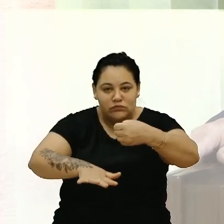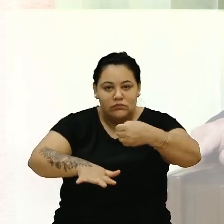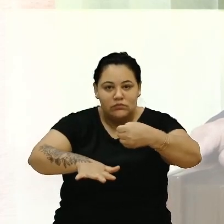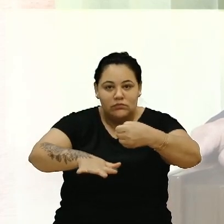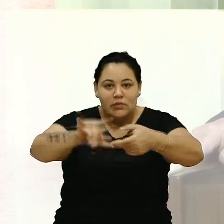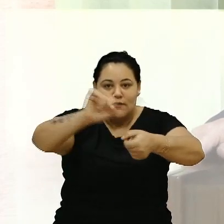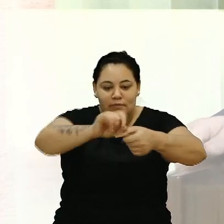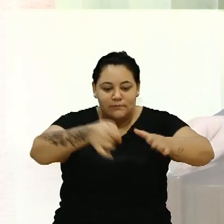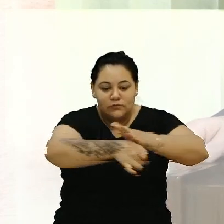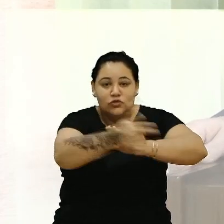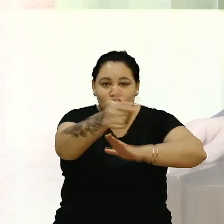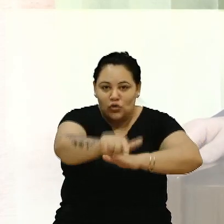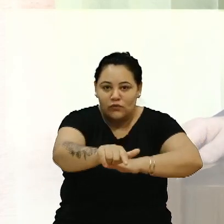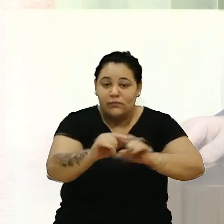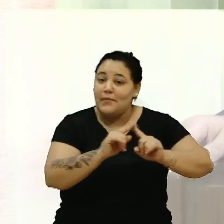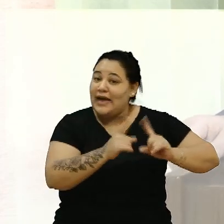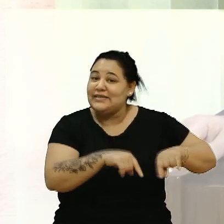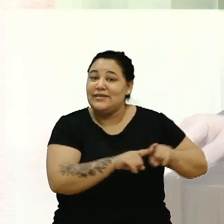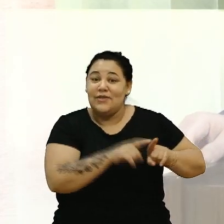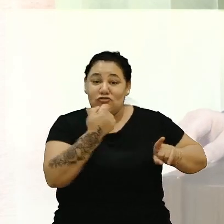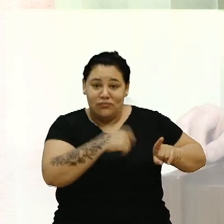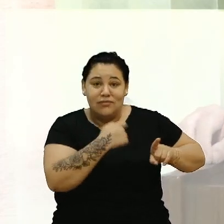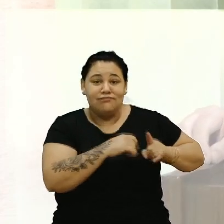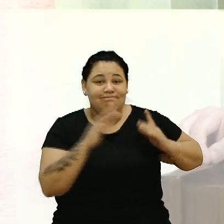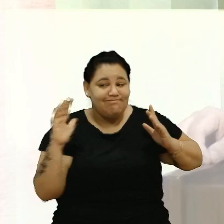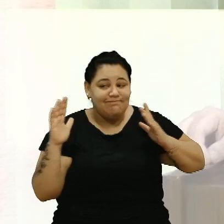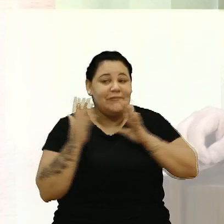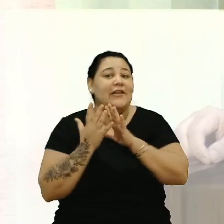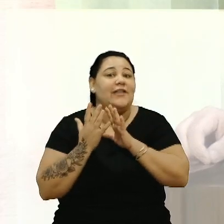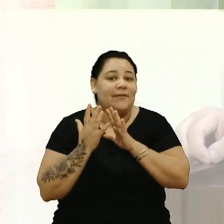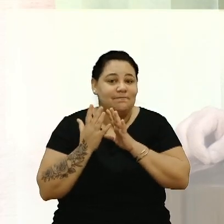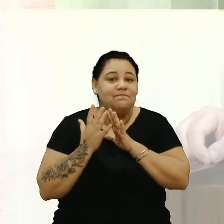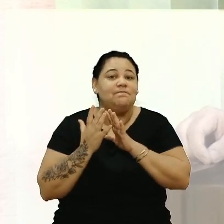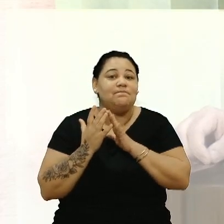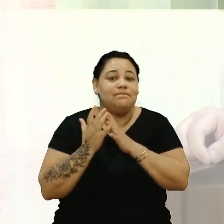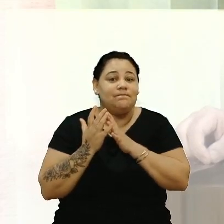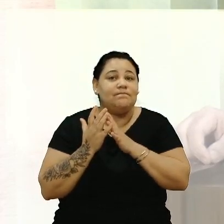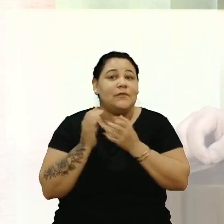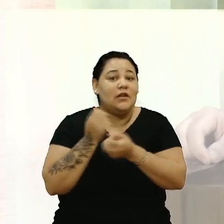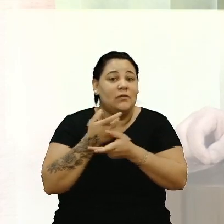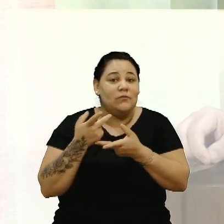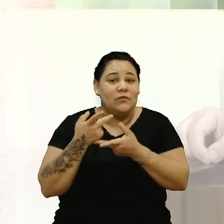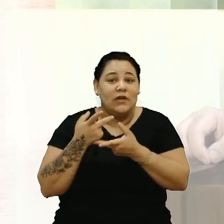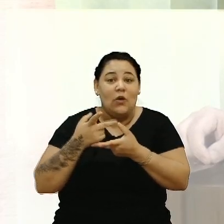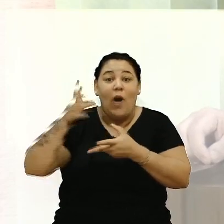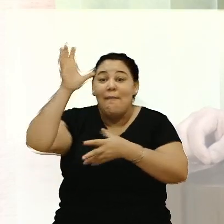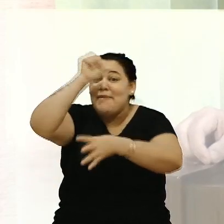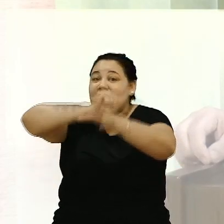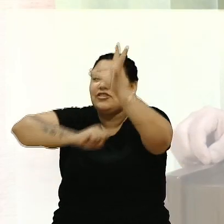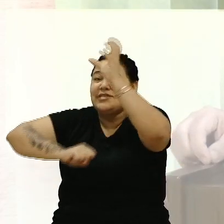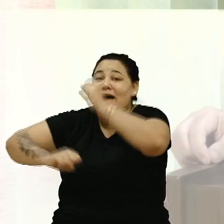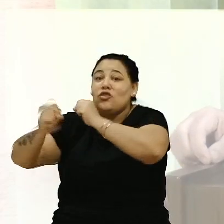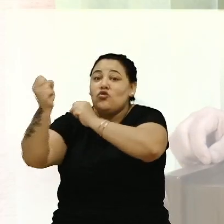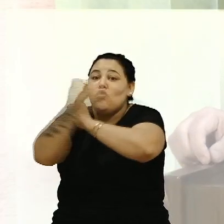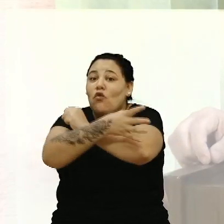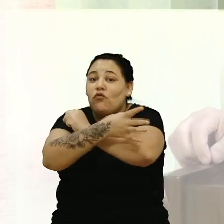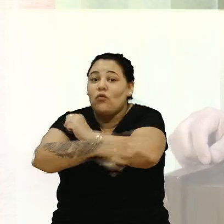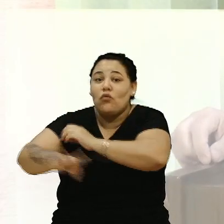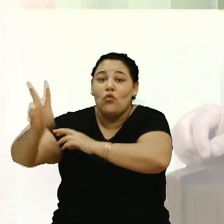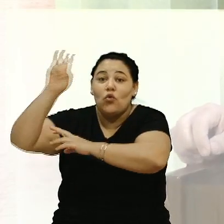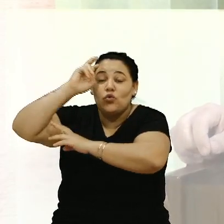Mas também a gente vai ter que enfrentar uma questão de cultura. Uma questão de cultura, de como nós